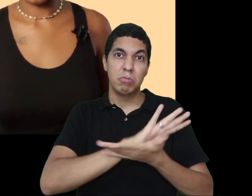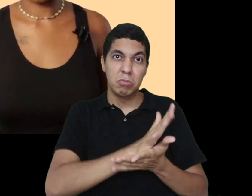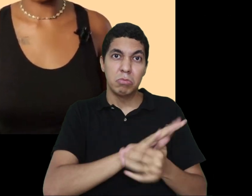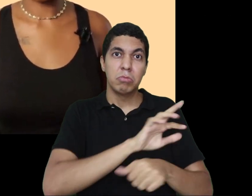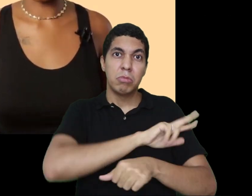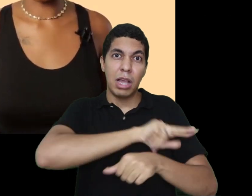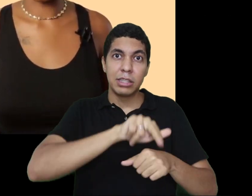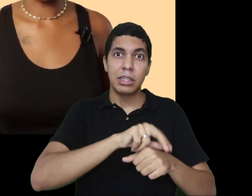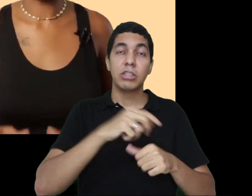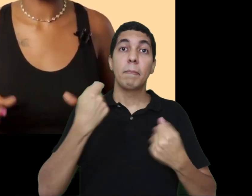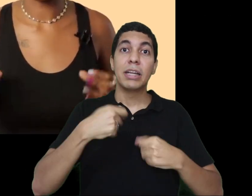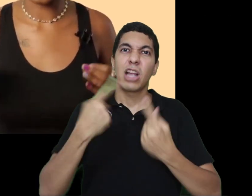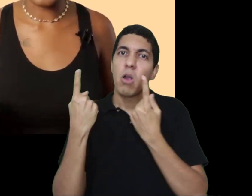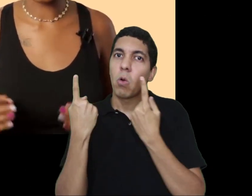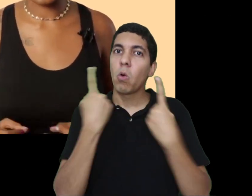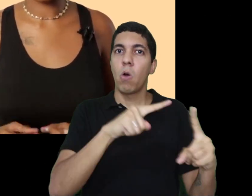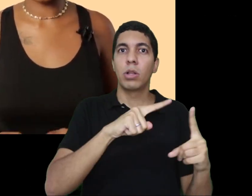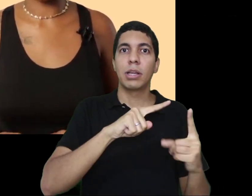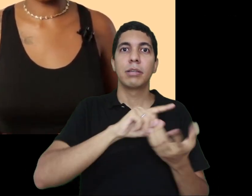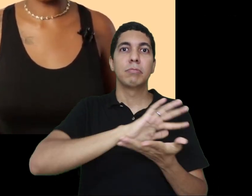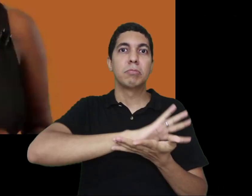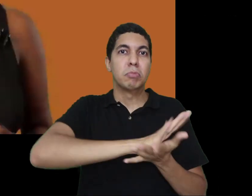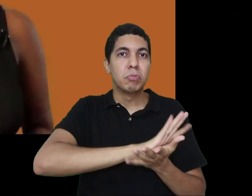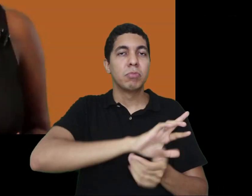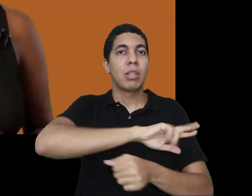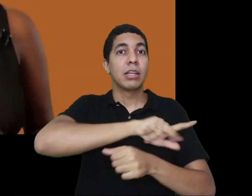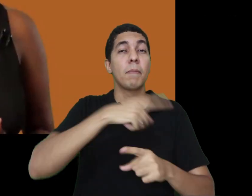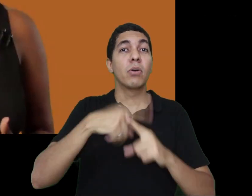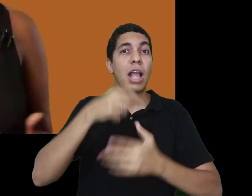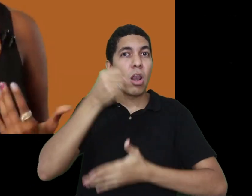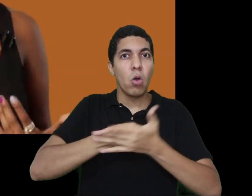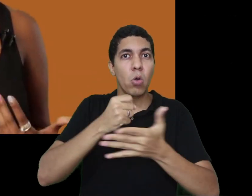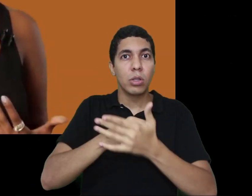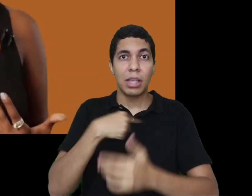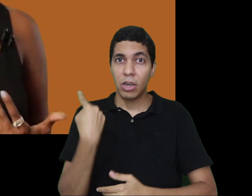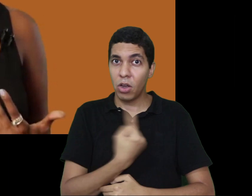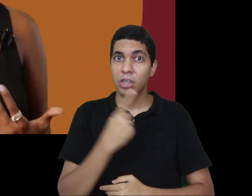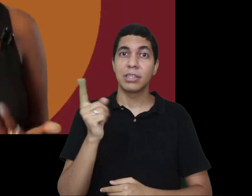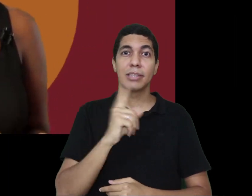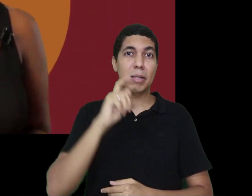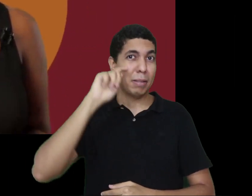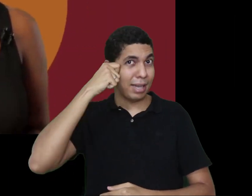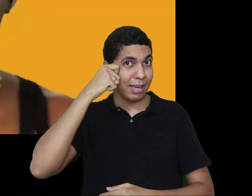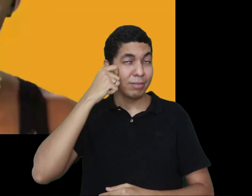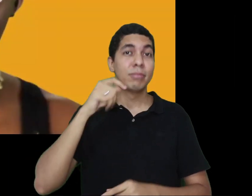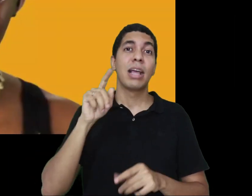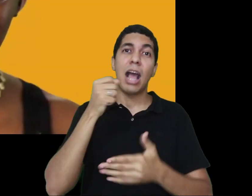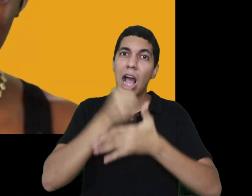apenas não ser racista, tem que ser antirracista. Porque essa luta não é só nossa,